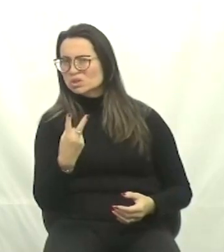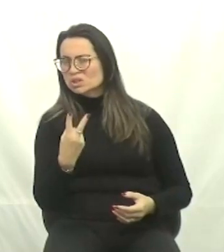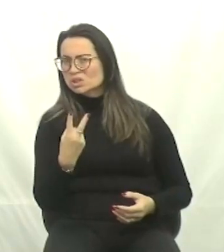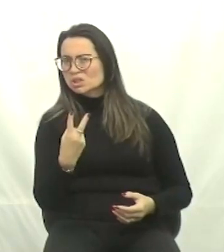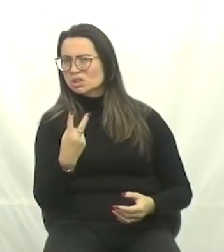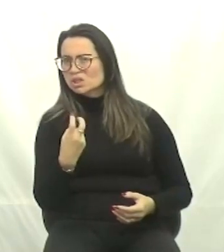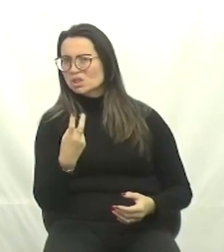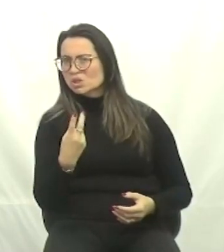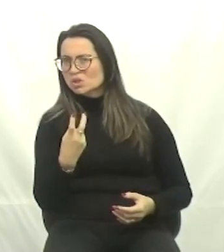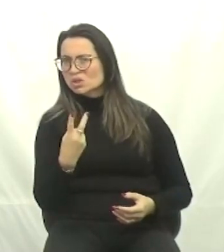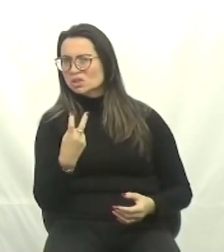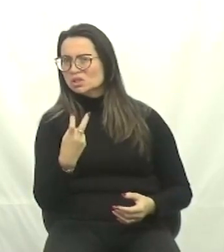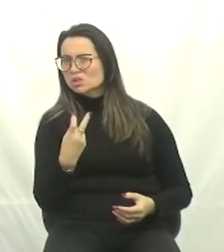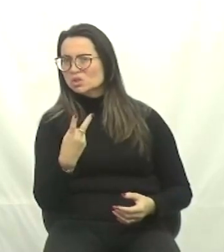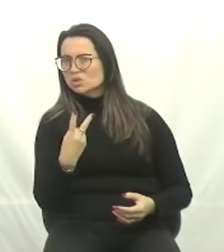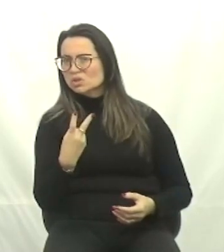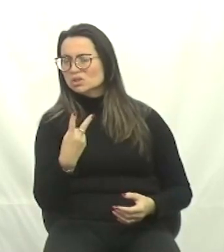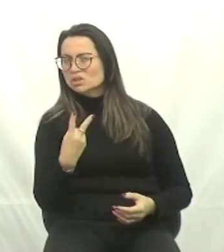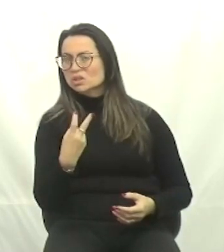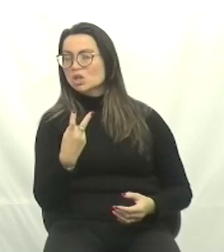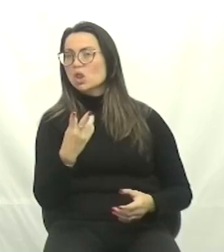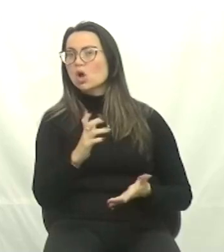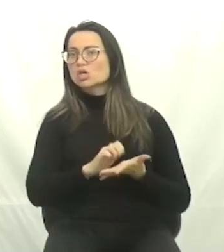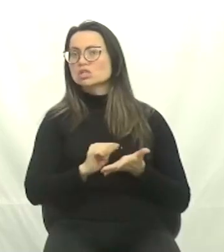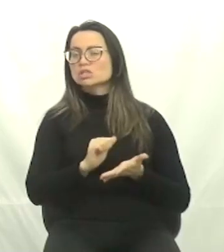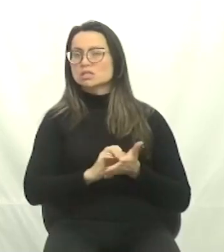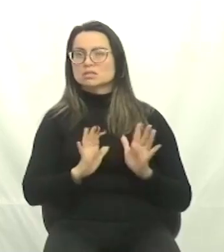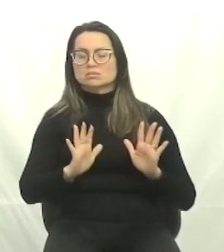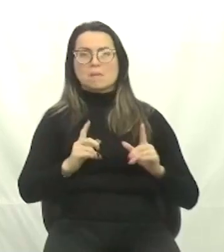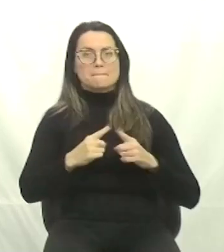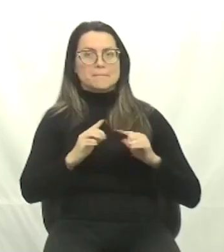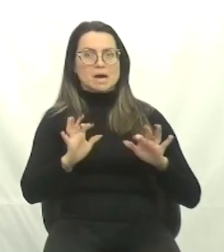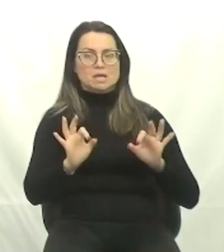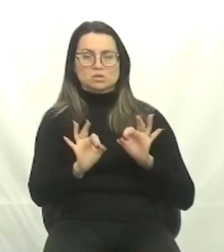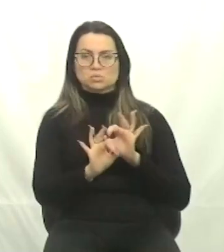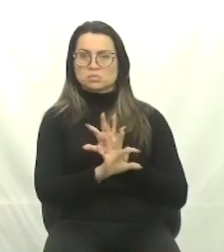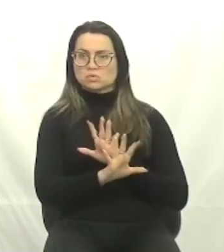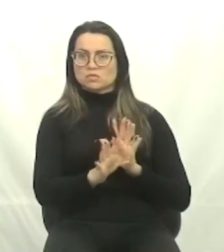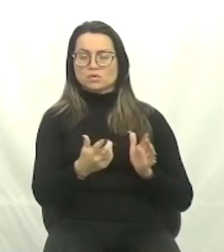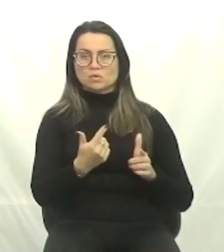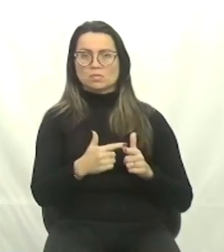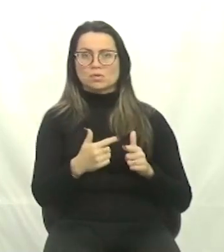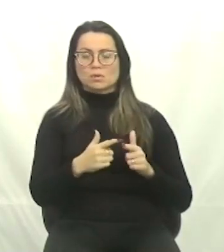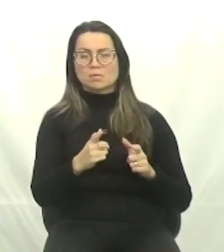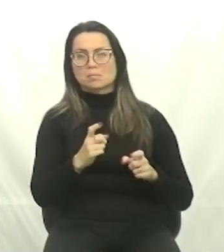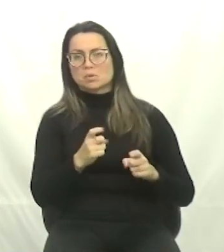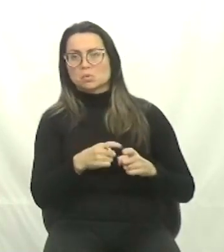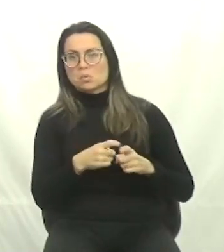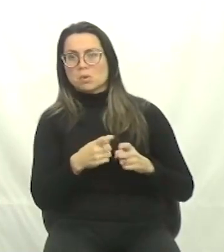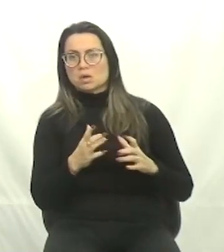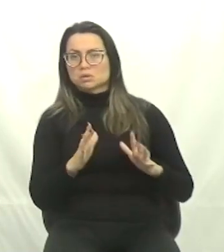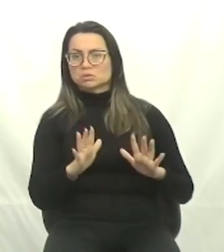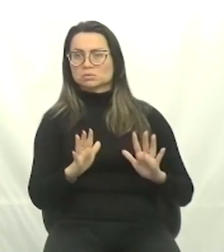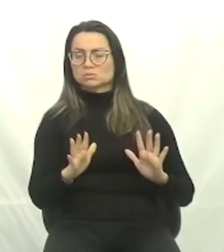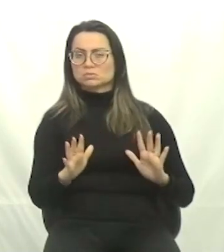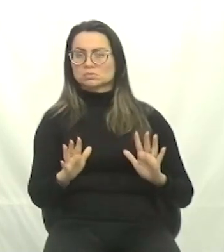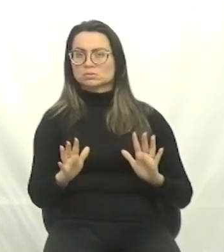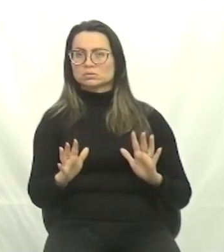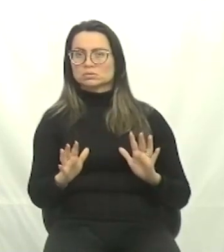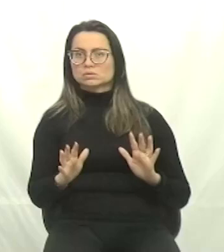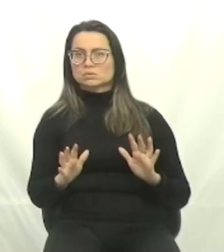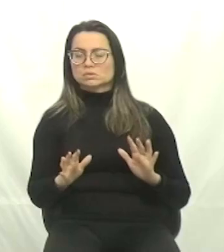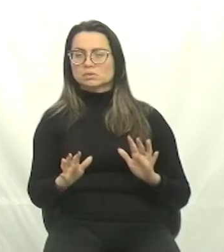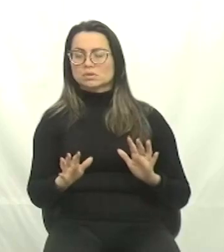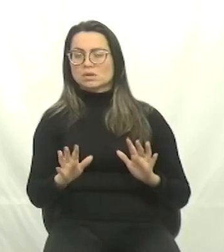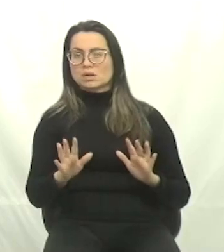dois inscritos. Mas era a resolução dos problemas dos médicos no município. Foi dito,